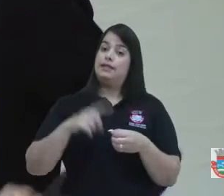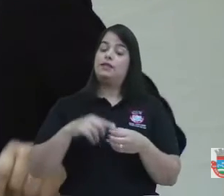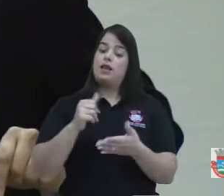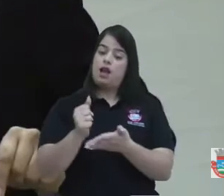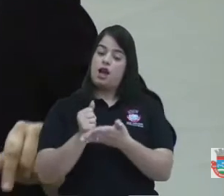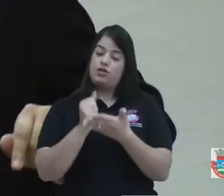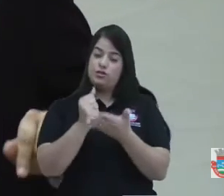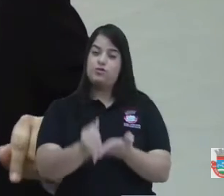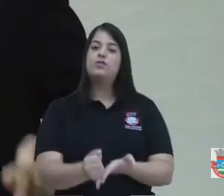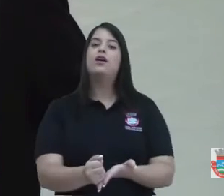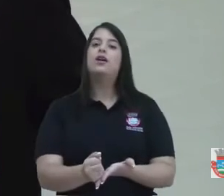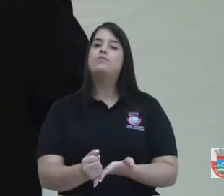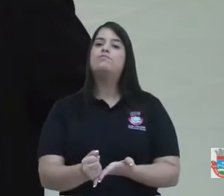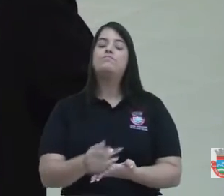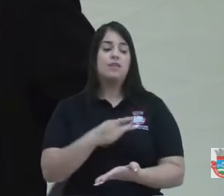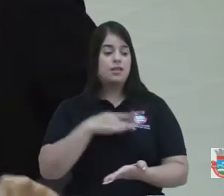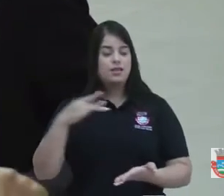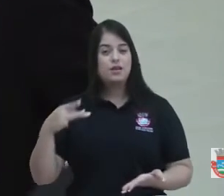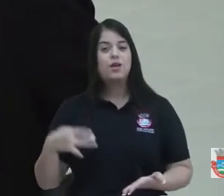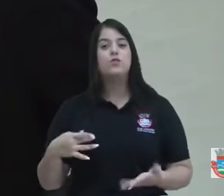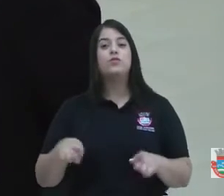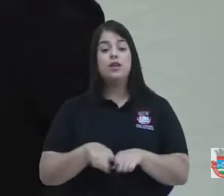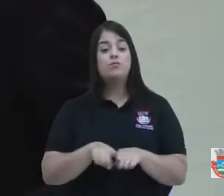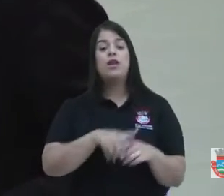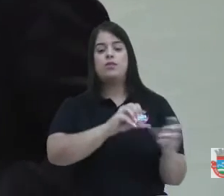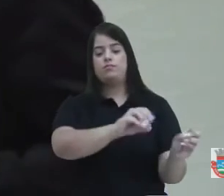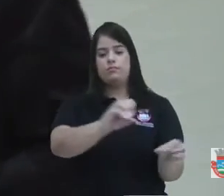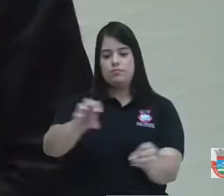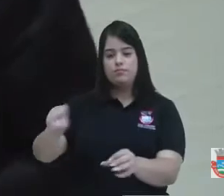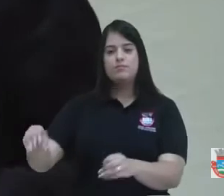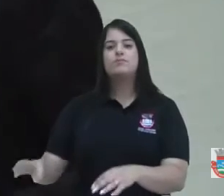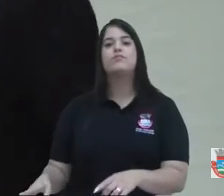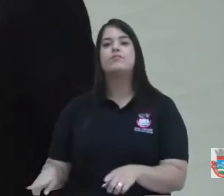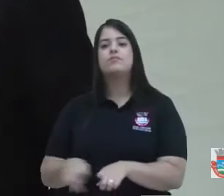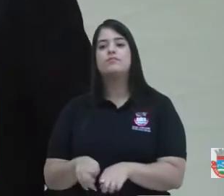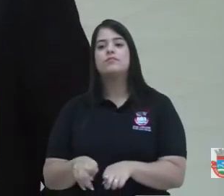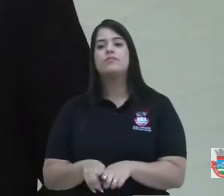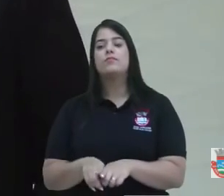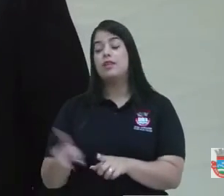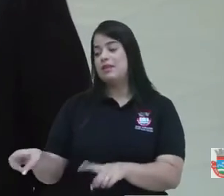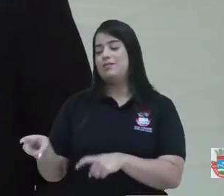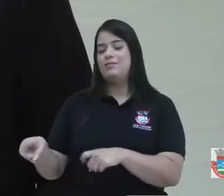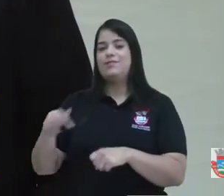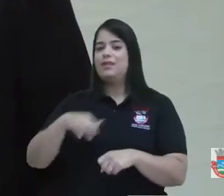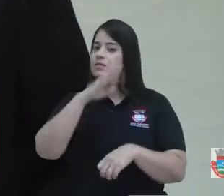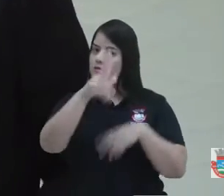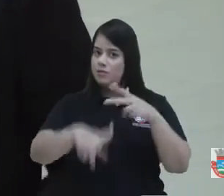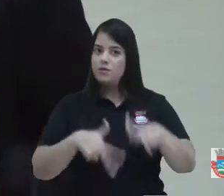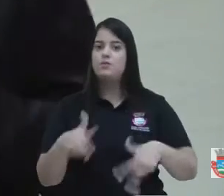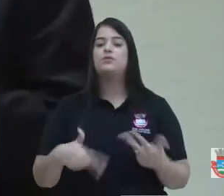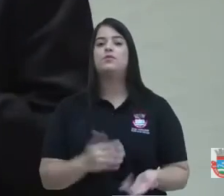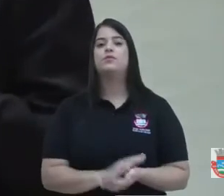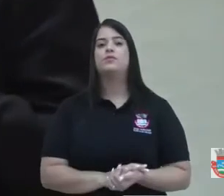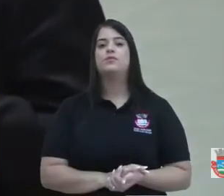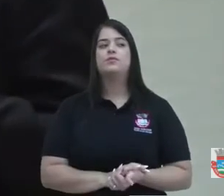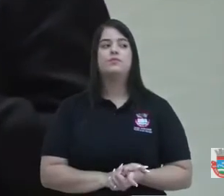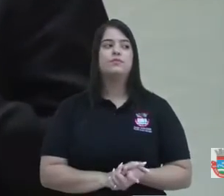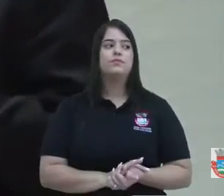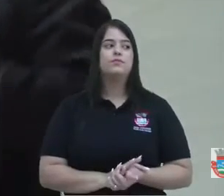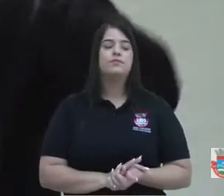ajudar, fazer na saúde, na educação e na agricultura do nosso município.